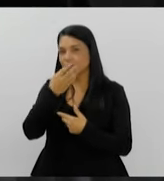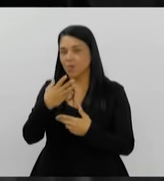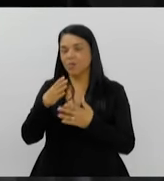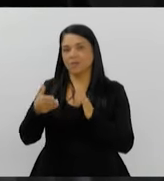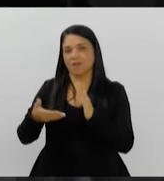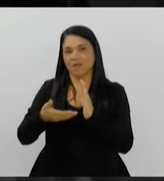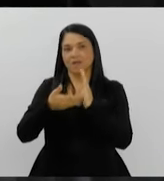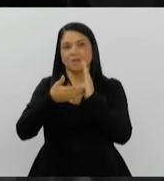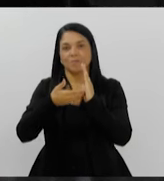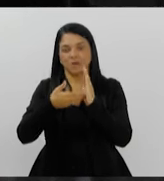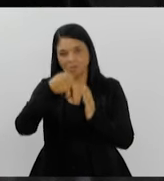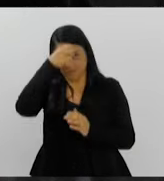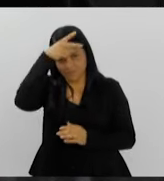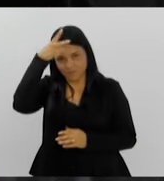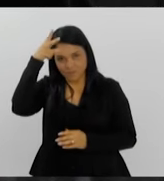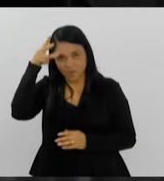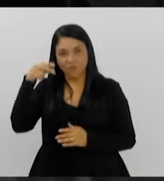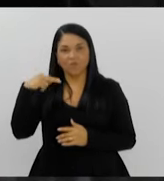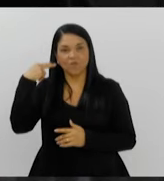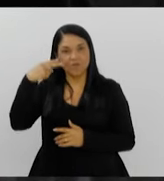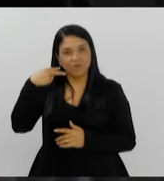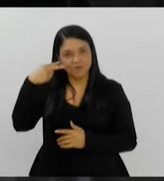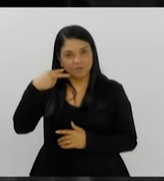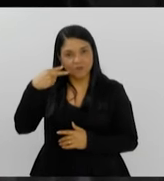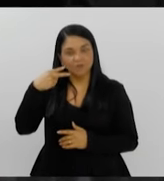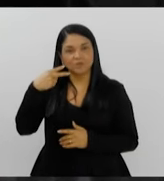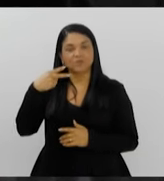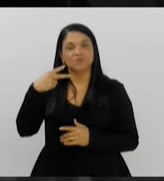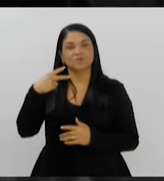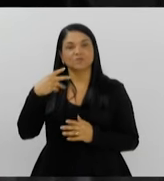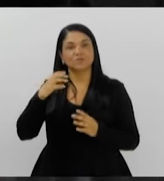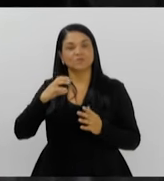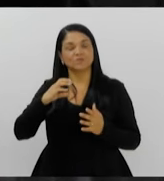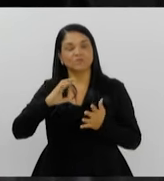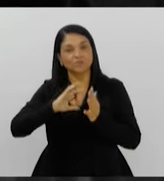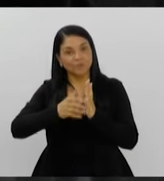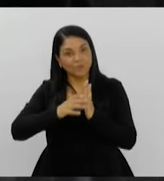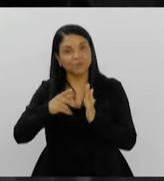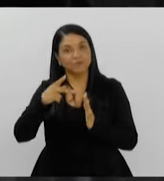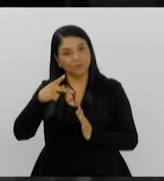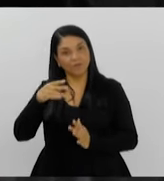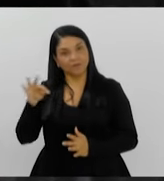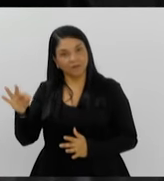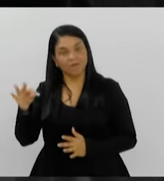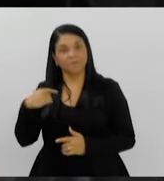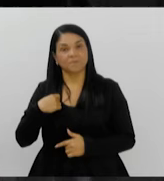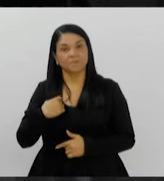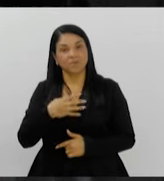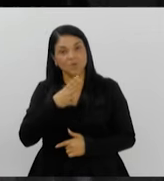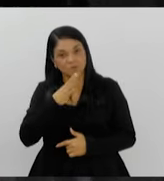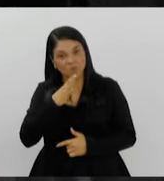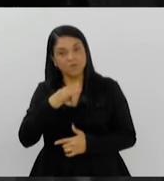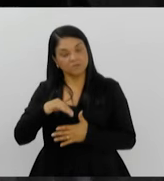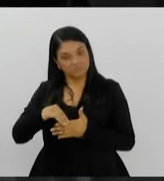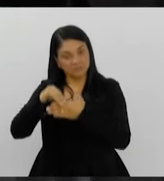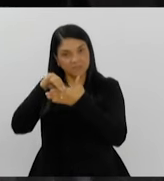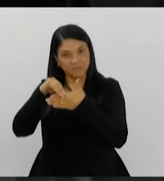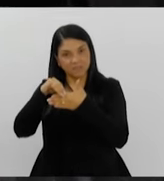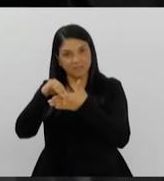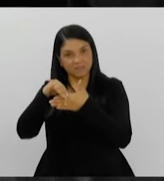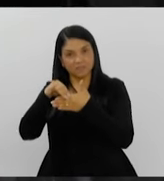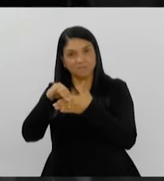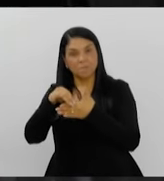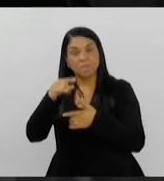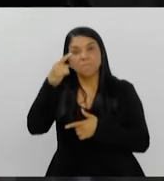Municipal com muitos vereadores do partido dos trabalhadores reconheço a militância e sou totalmente contrário